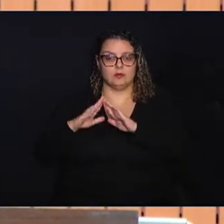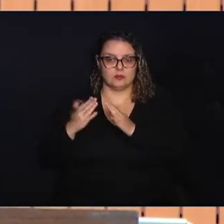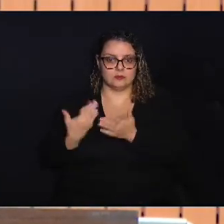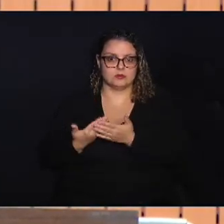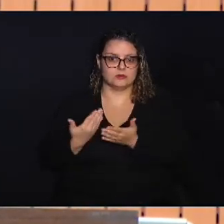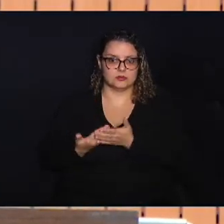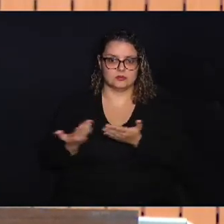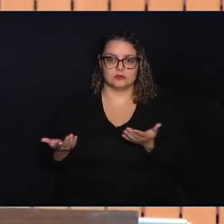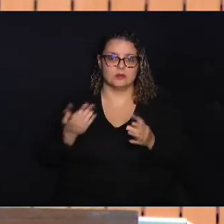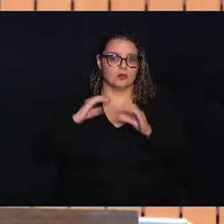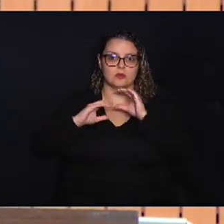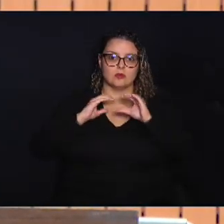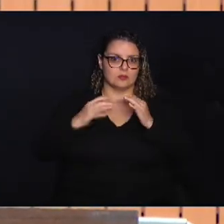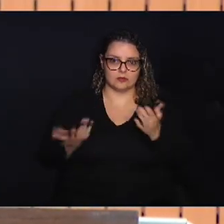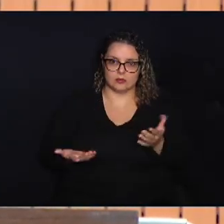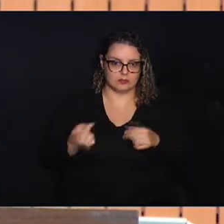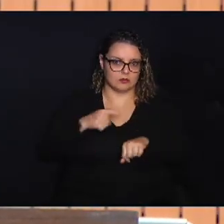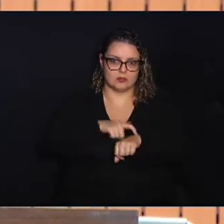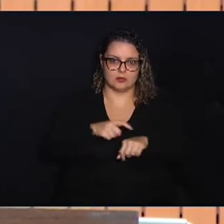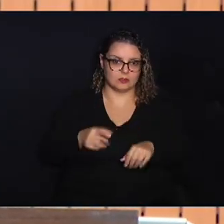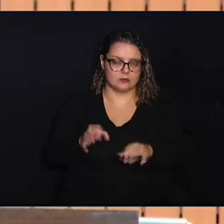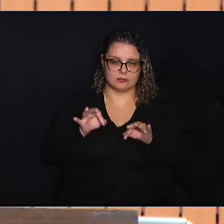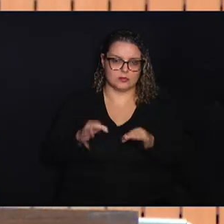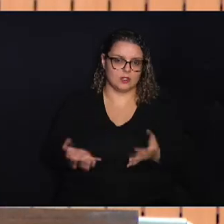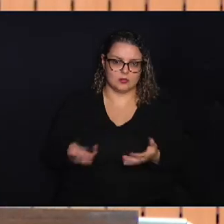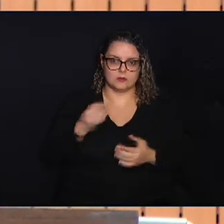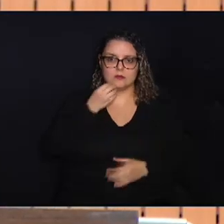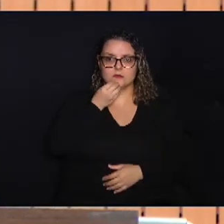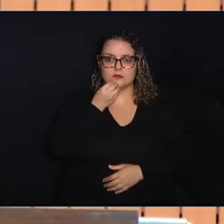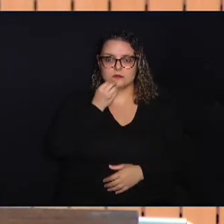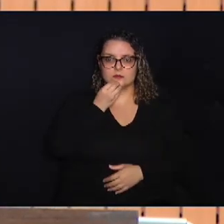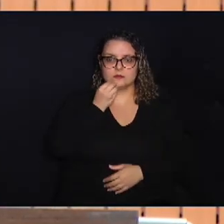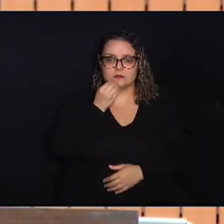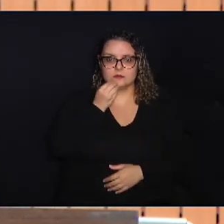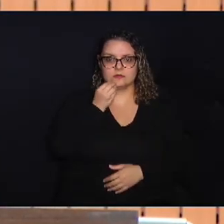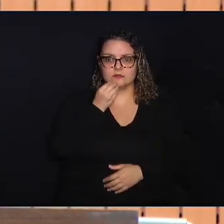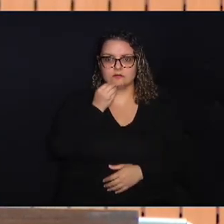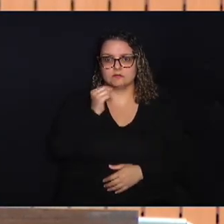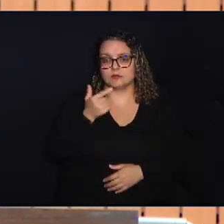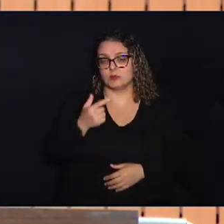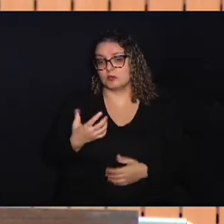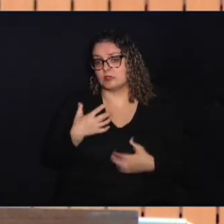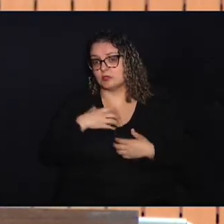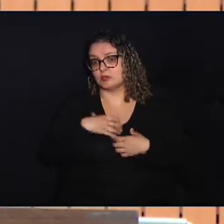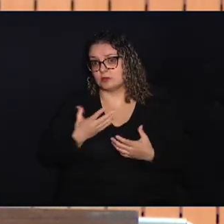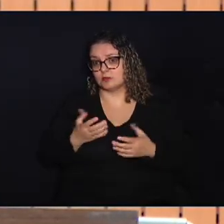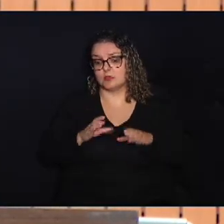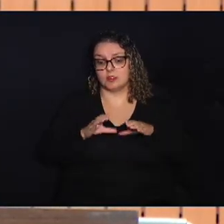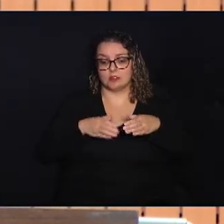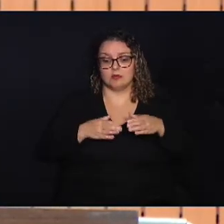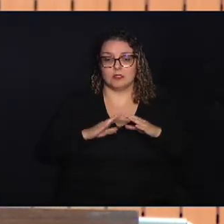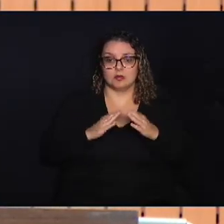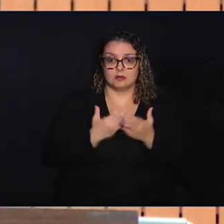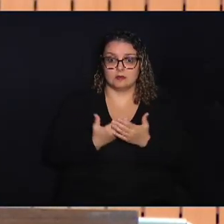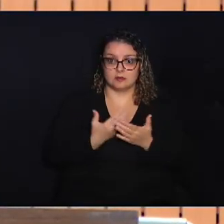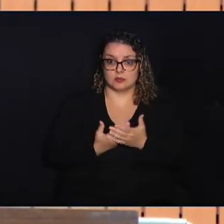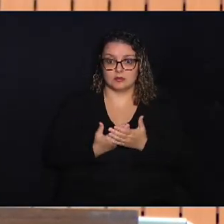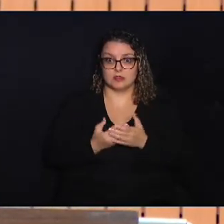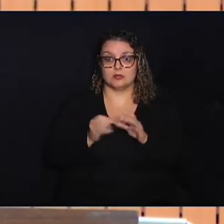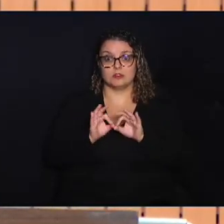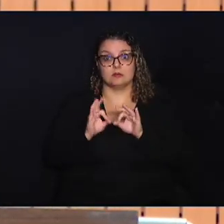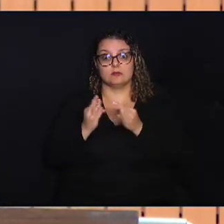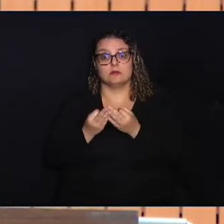não comunicam isso a tempo. Isso não dá condições para que a equipe escolar, as